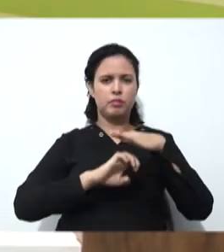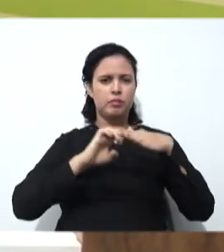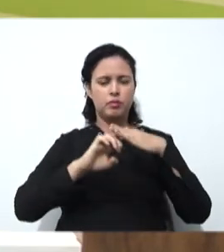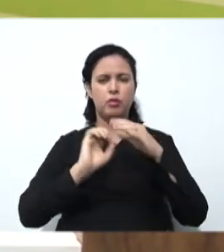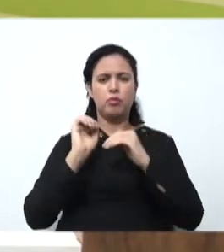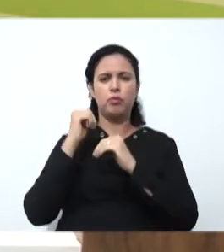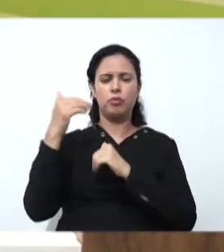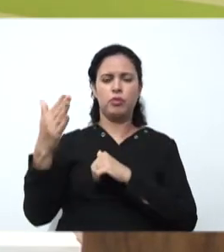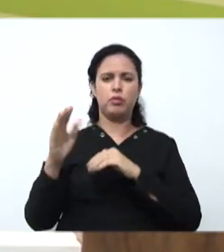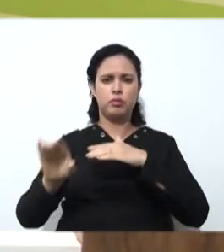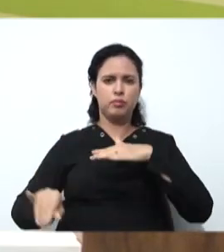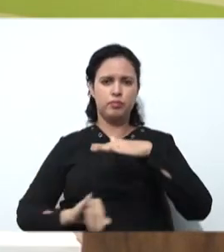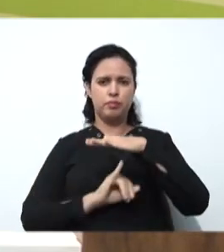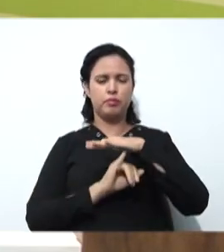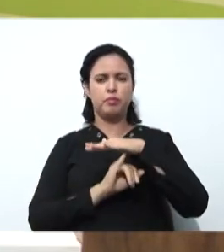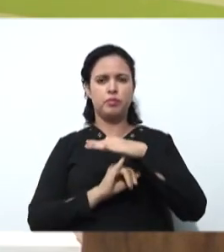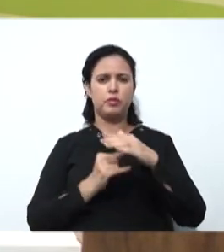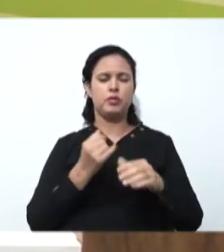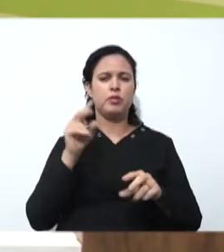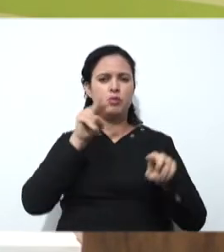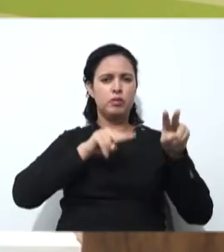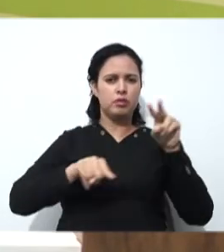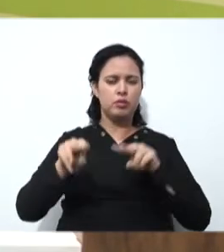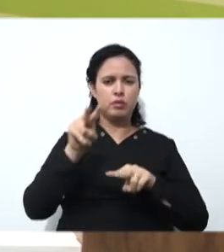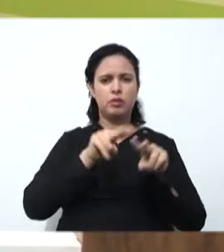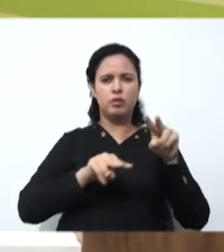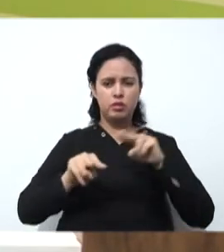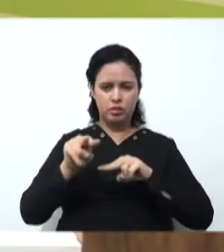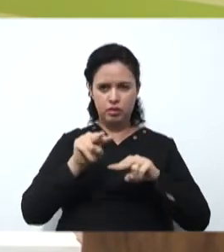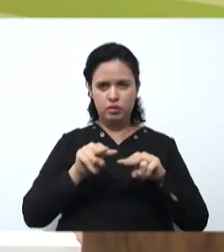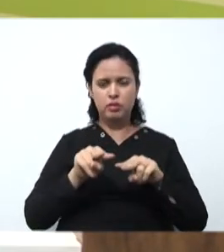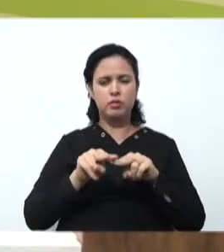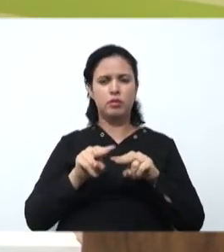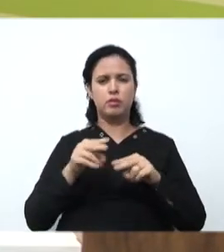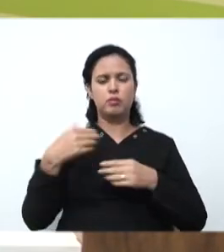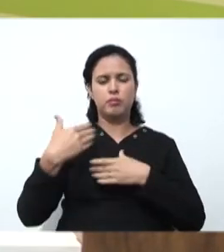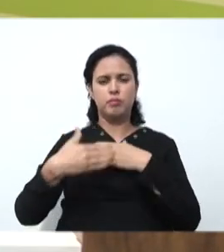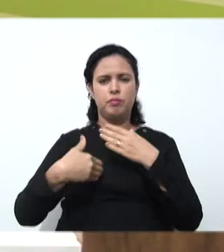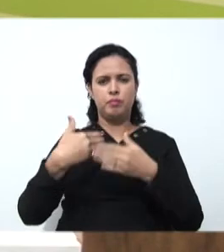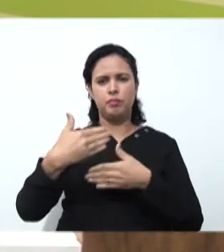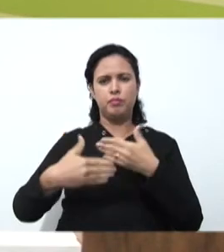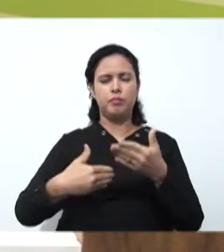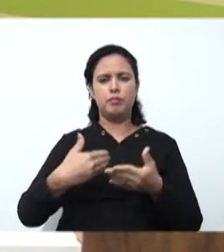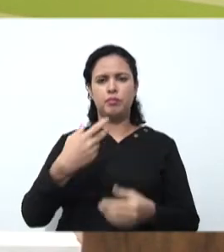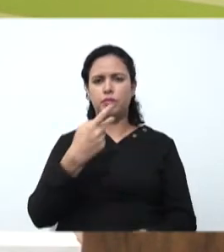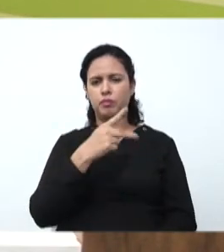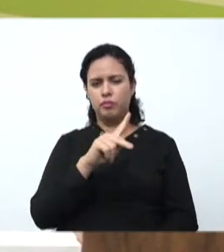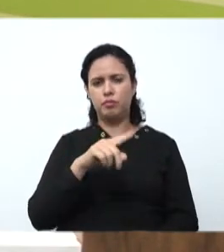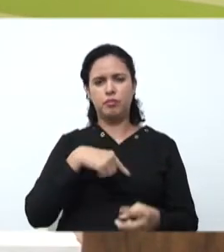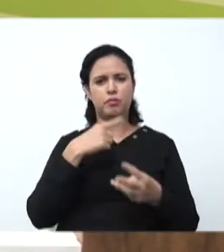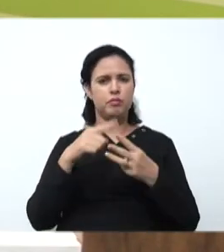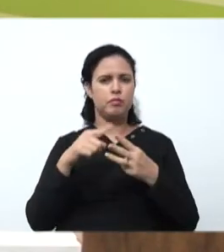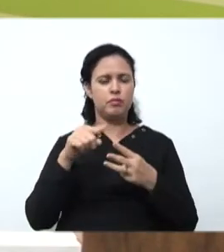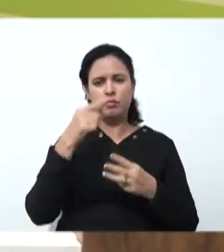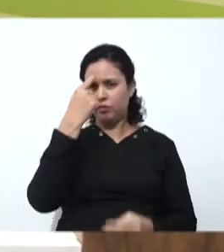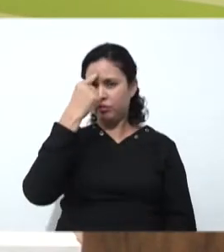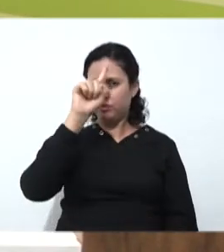do instituto, eles estão visualizando o desenvolvimento das suas startups, das suas